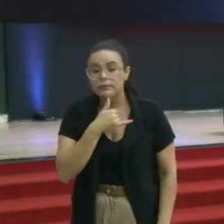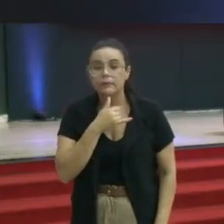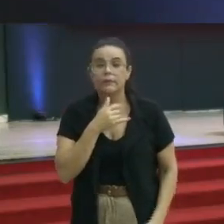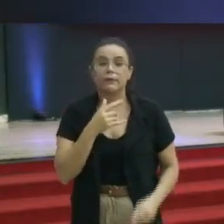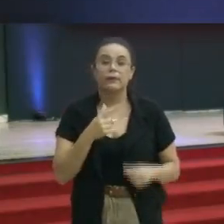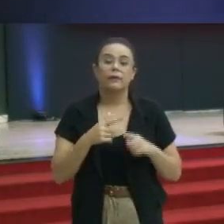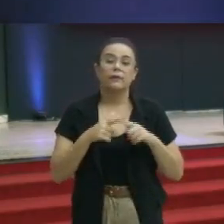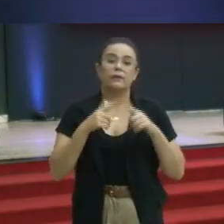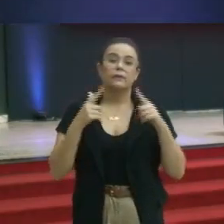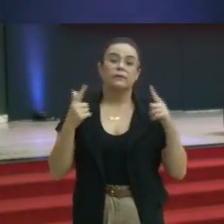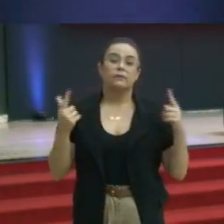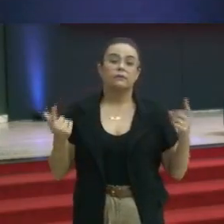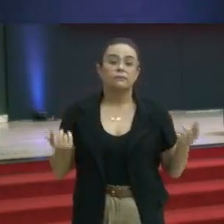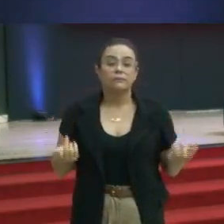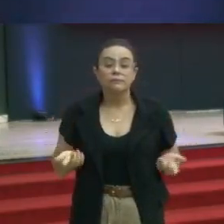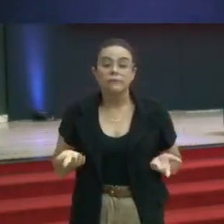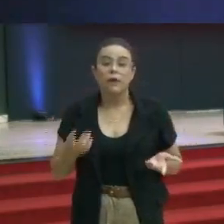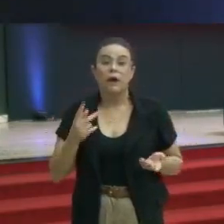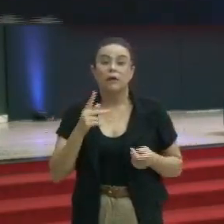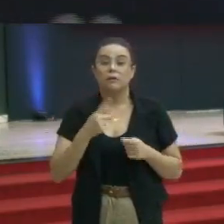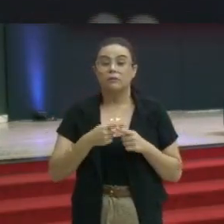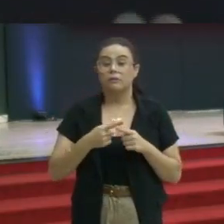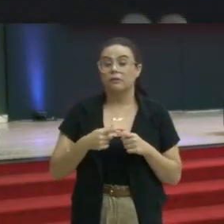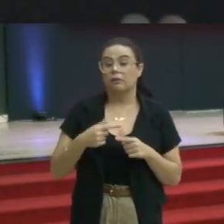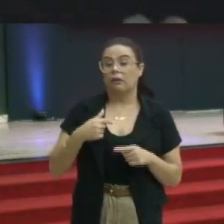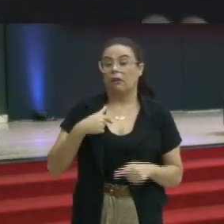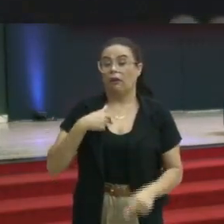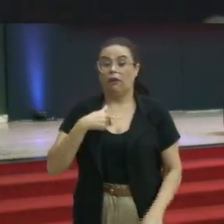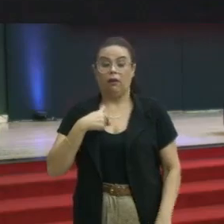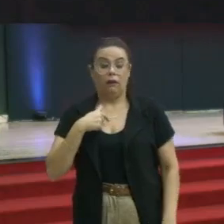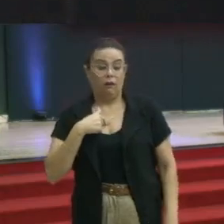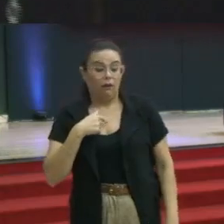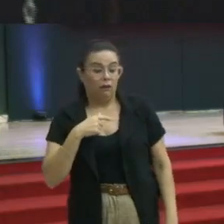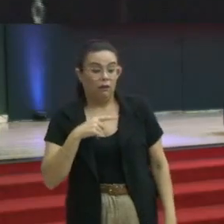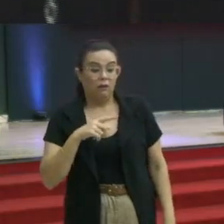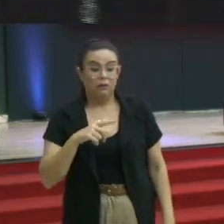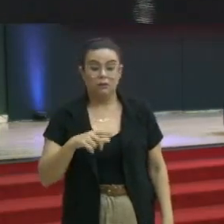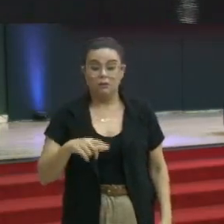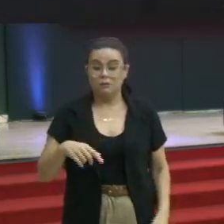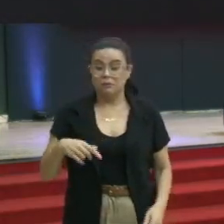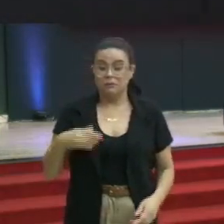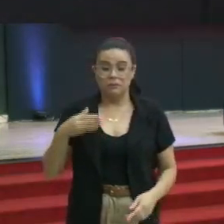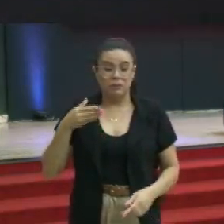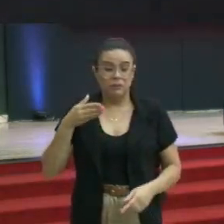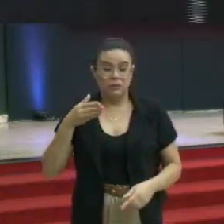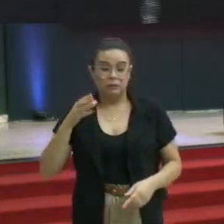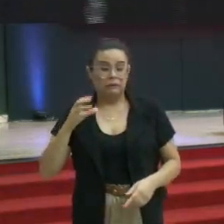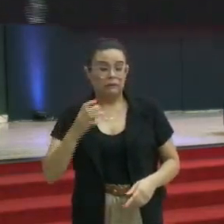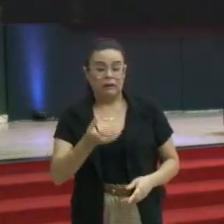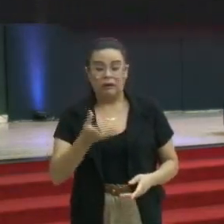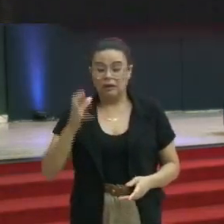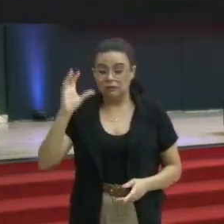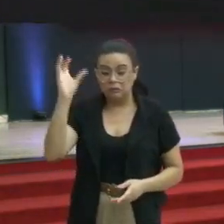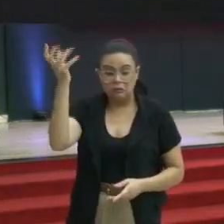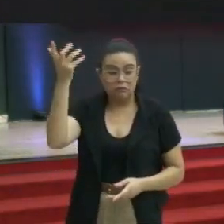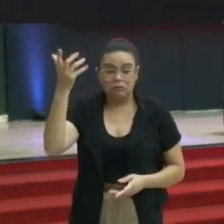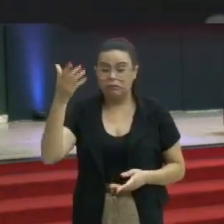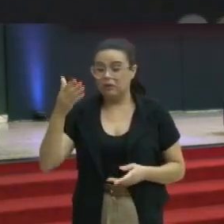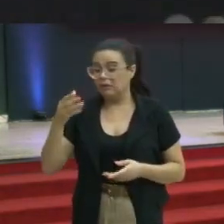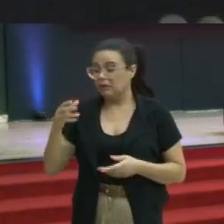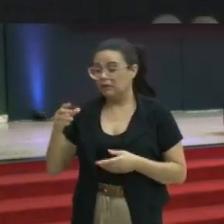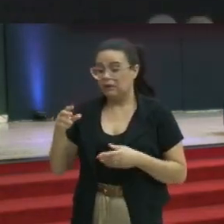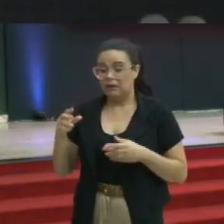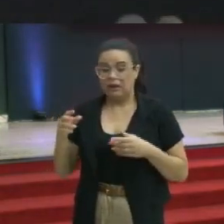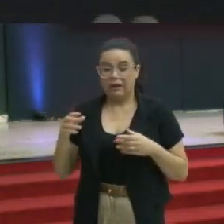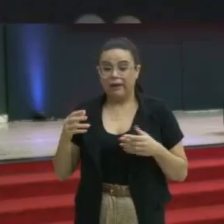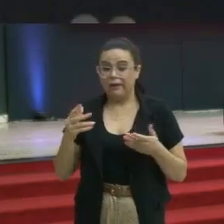aqui frustrada, porque você está dizendo: pastor, é verdade, eu tento de um jeito, não dá. Eu tento do outro jeito, não dá. Eu tento de